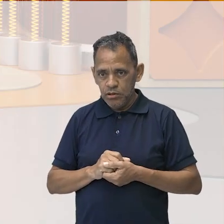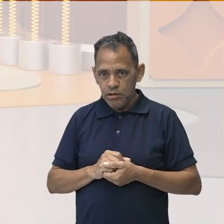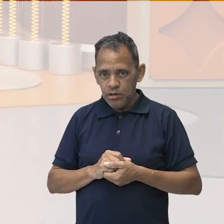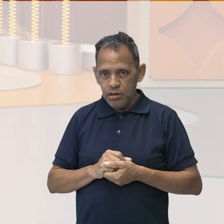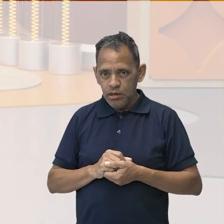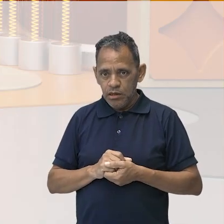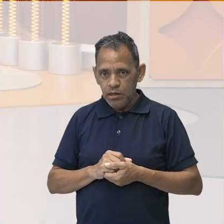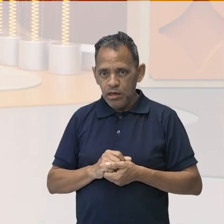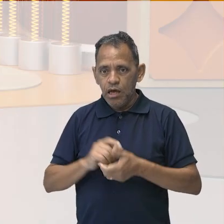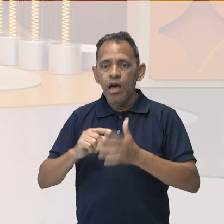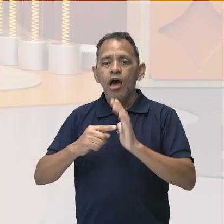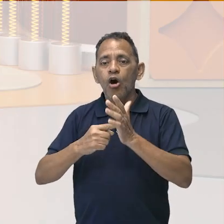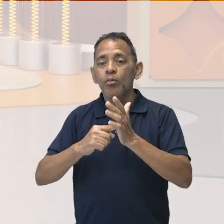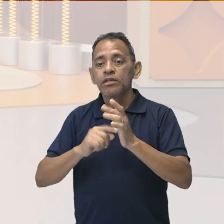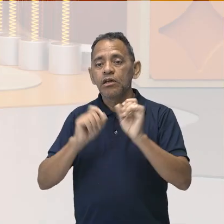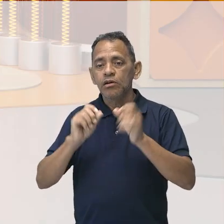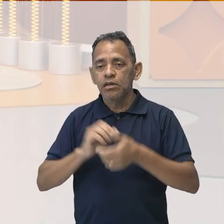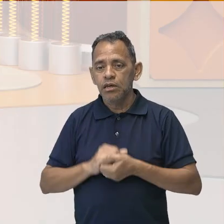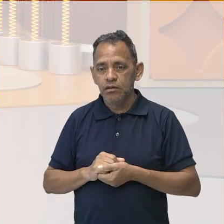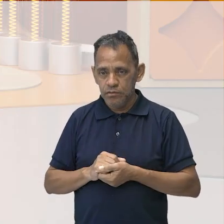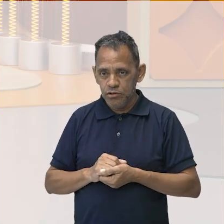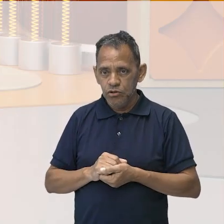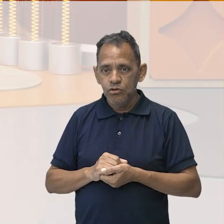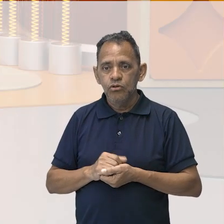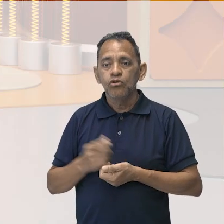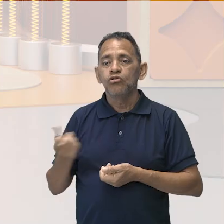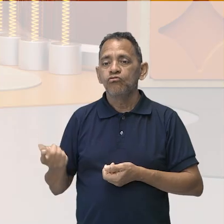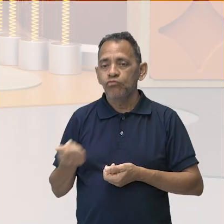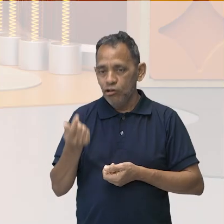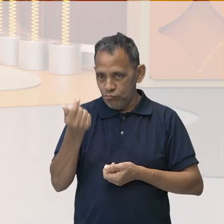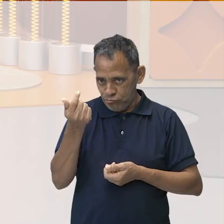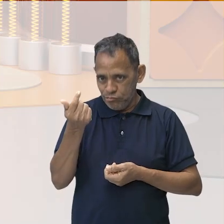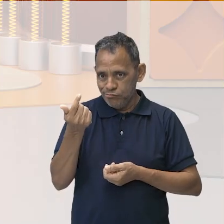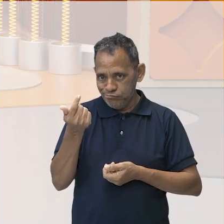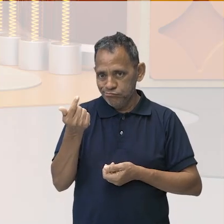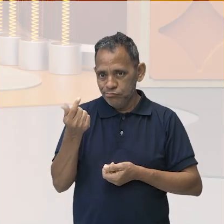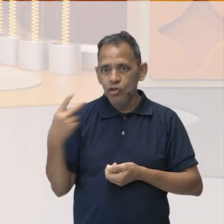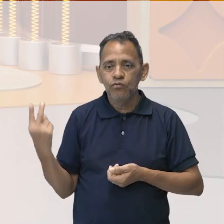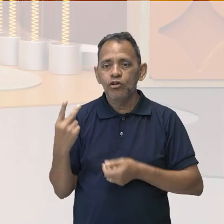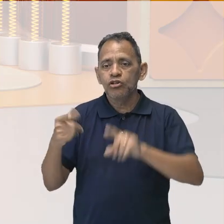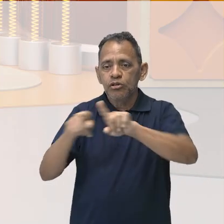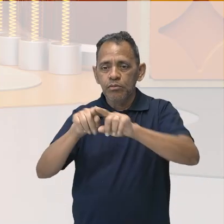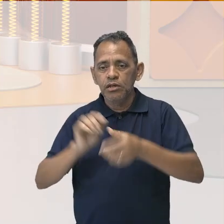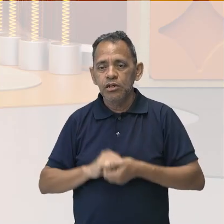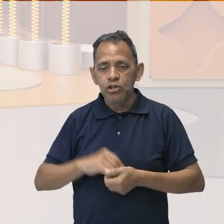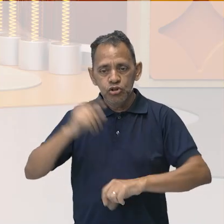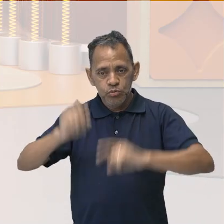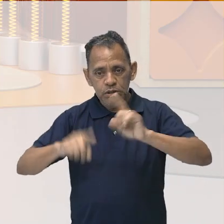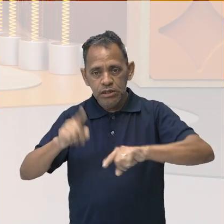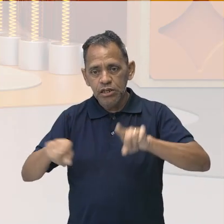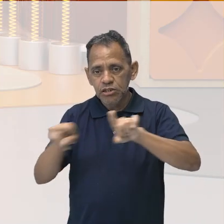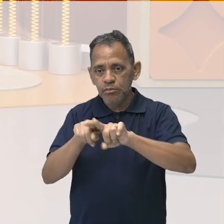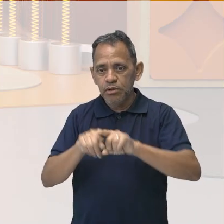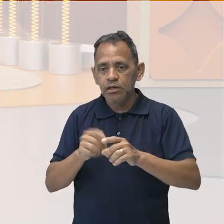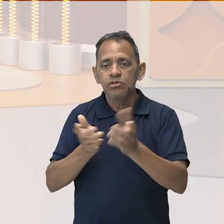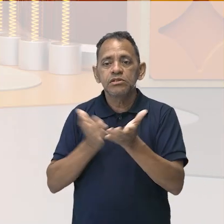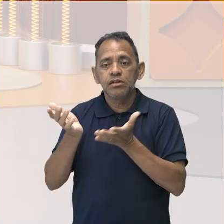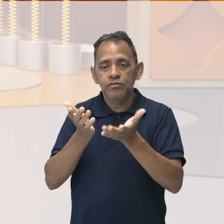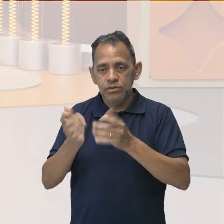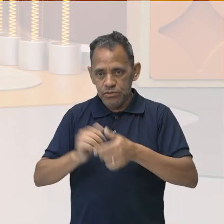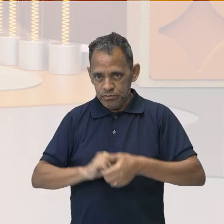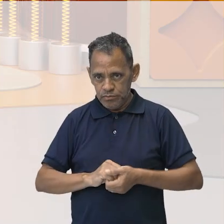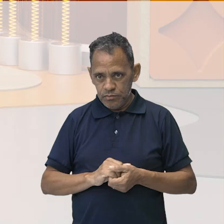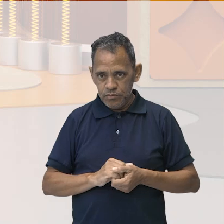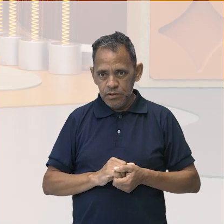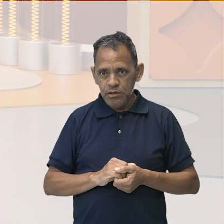e aumentar o quê? Os preços de seus produtos ou até mesmo dos serviços. Então,